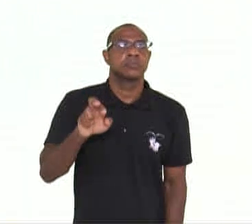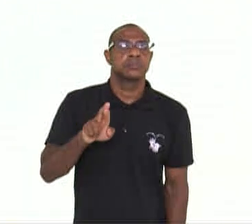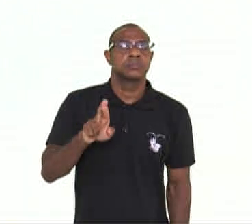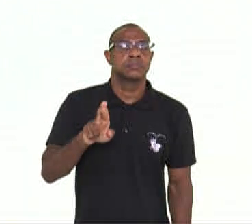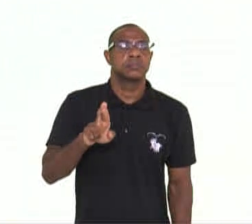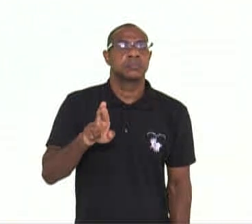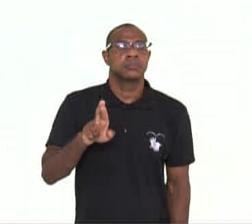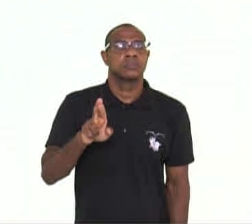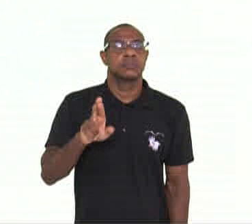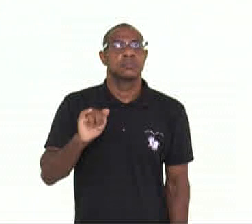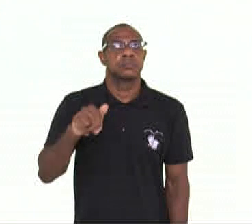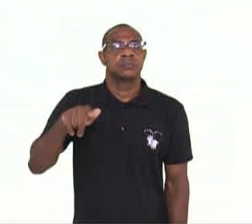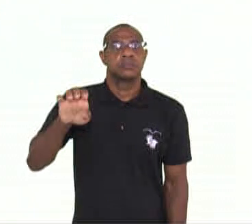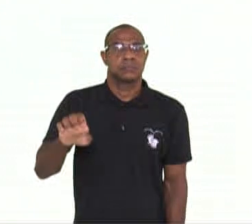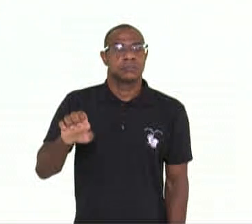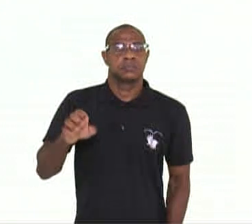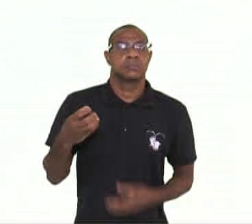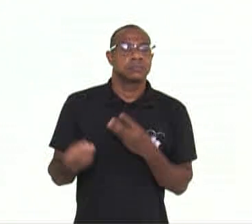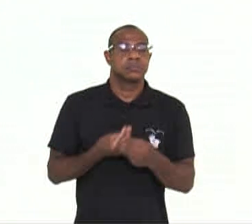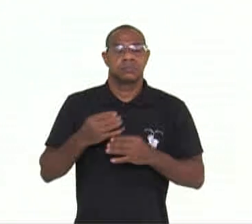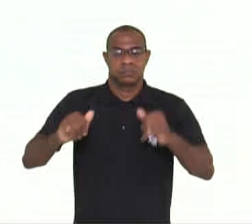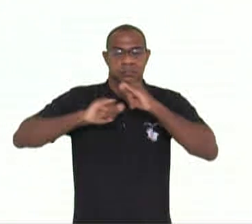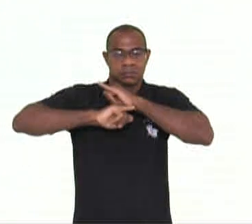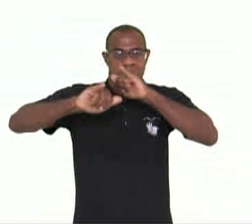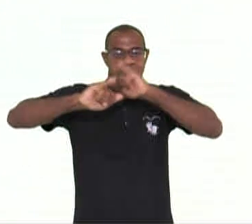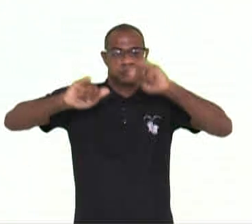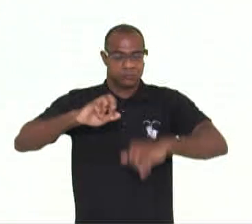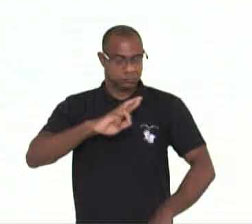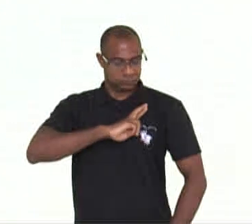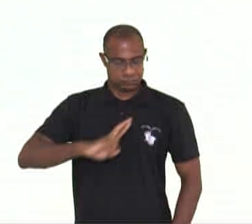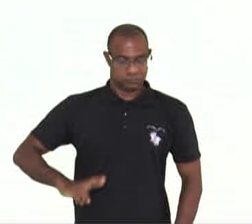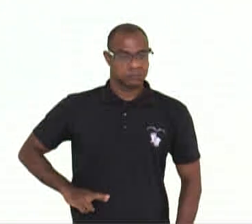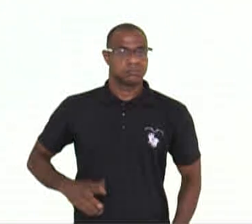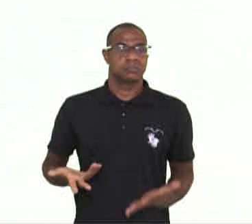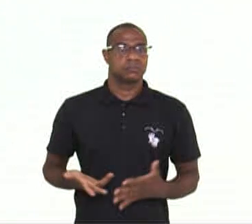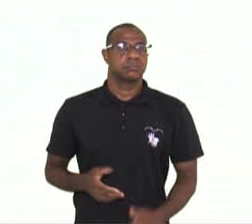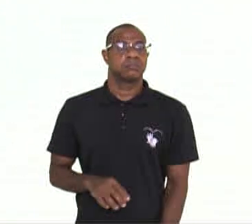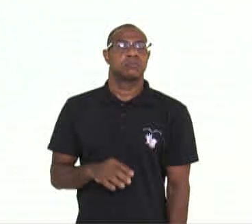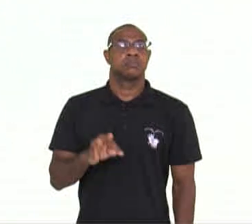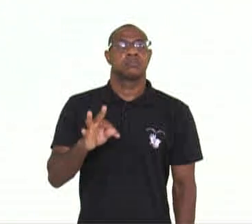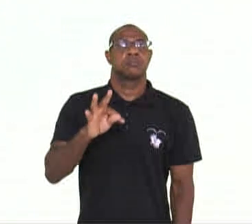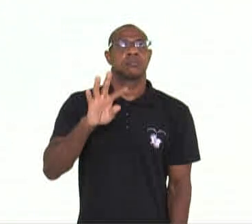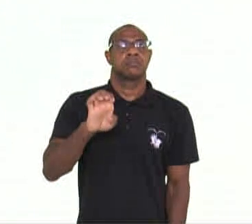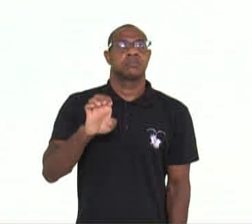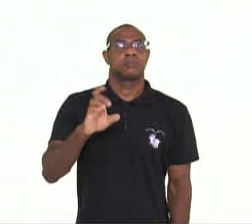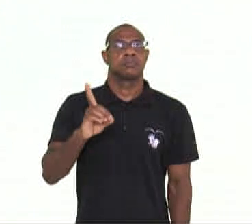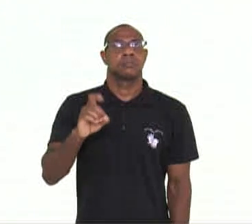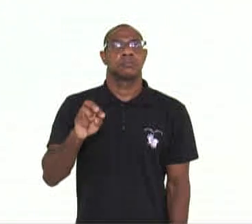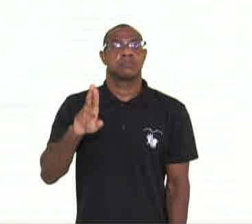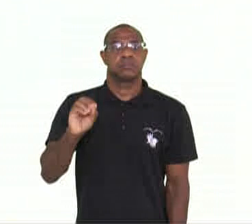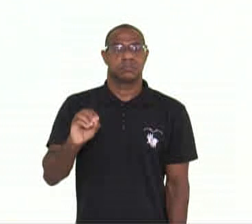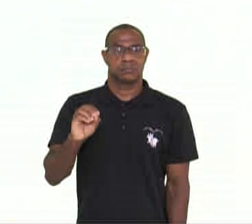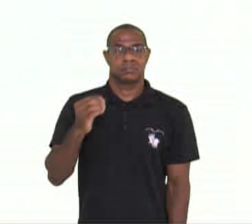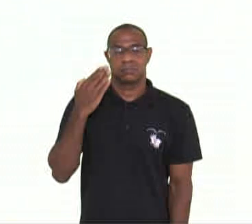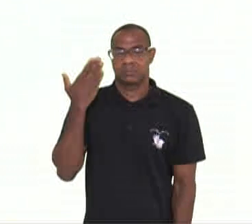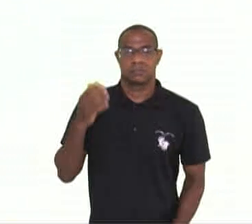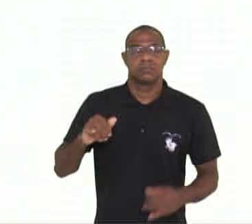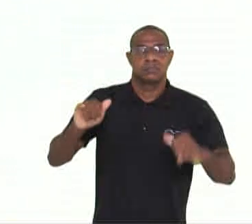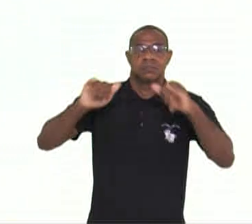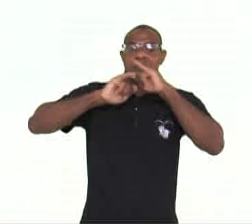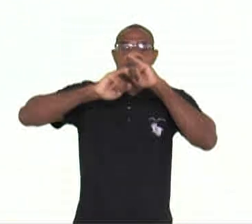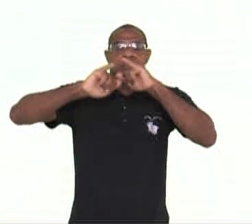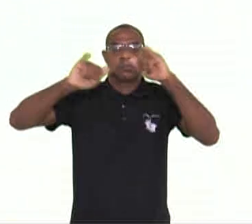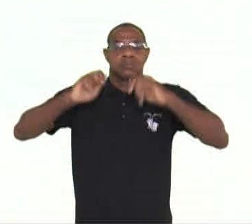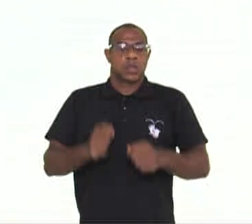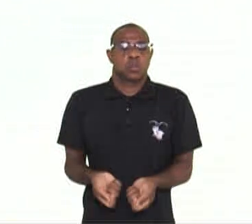que mostra como teria sido a proclamação da República, o Deodoro montado sobre o cavalo proclamando a República no